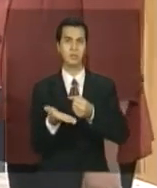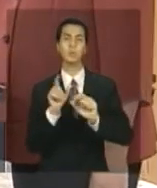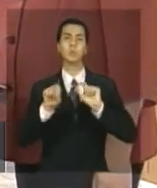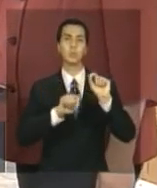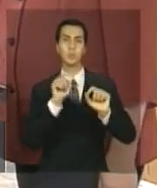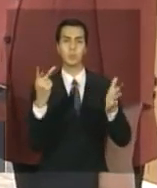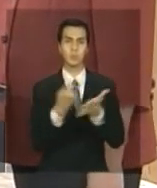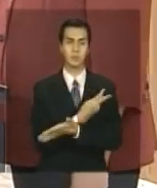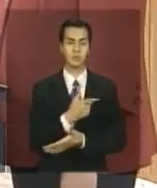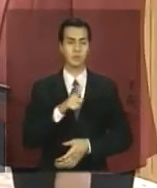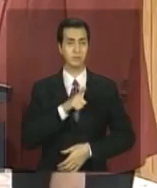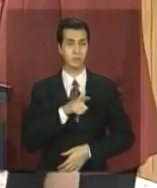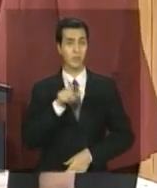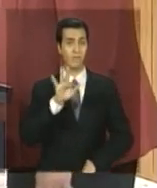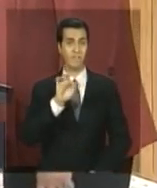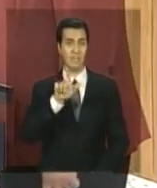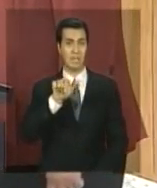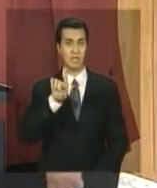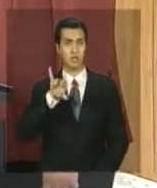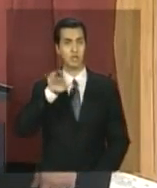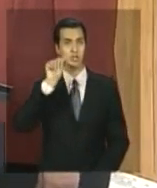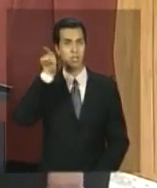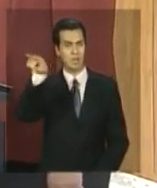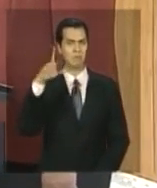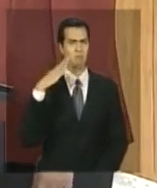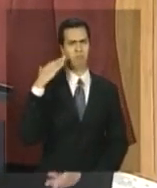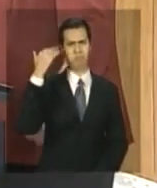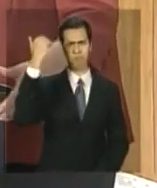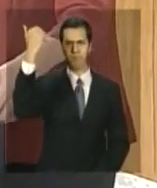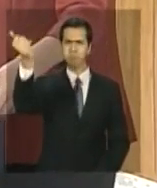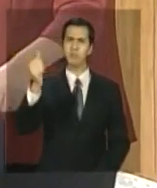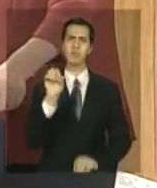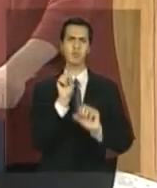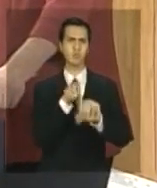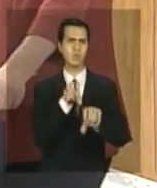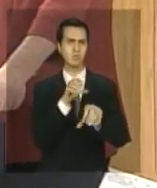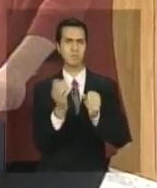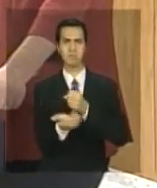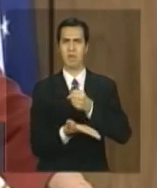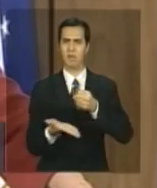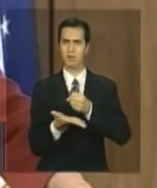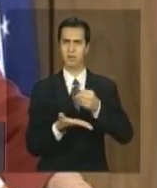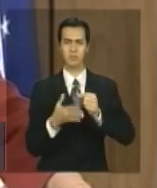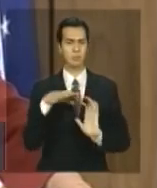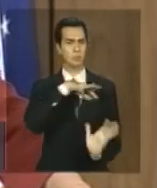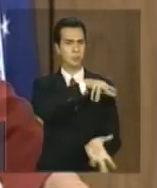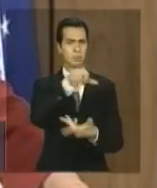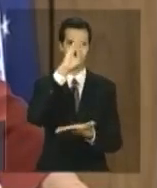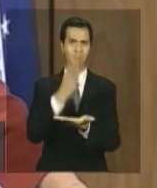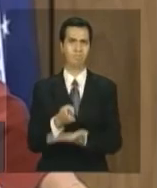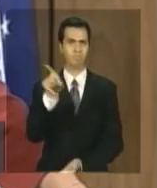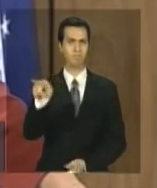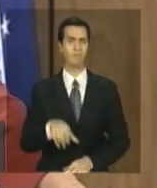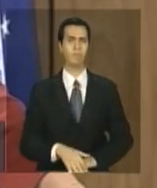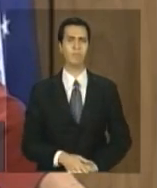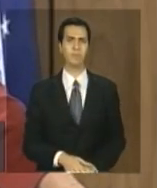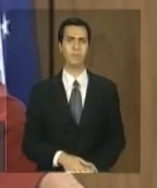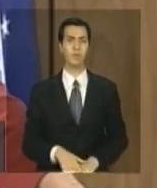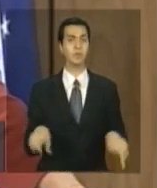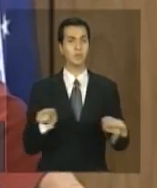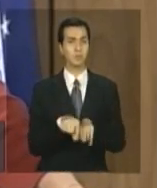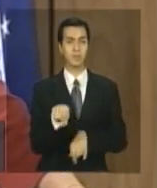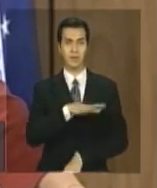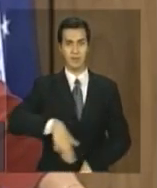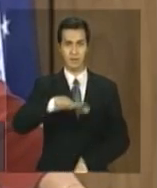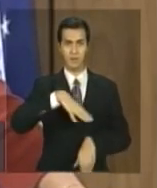a excelência finlandesa é reconhecida mundialmente. No campo do turismo, os grandes